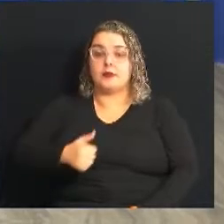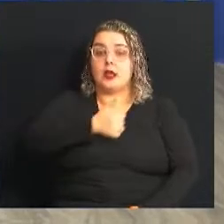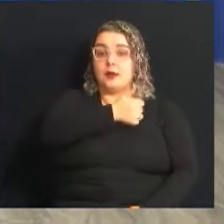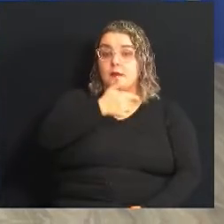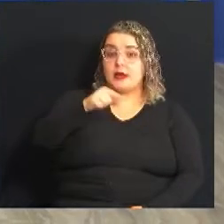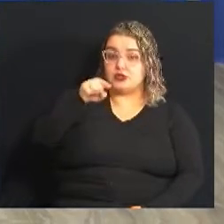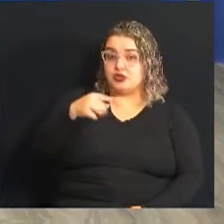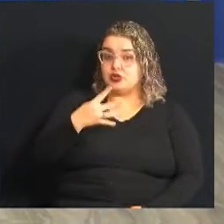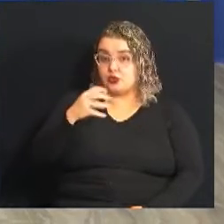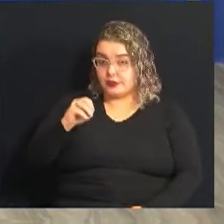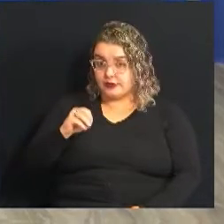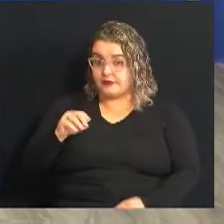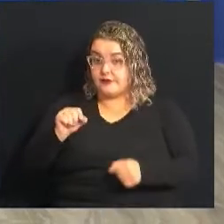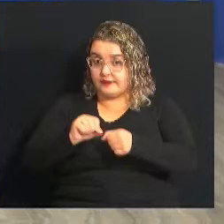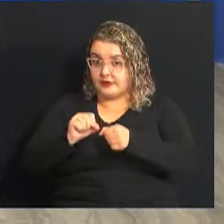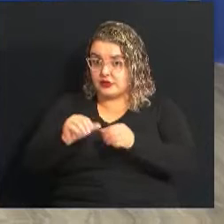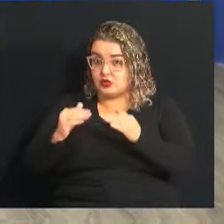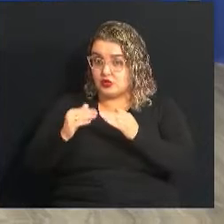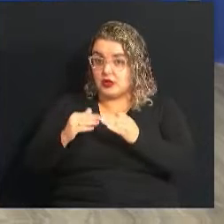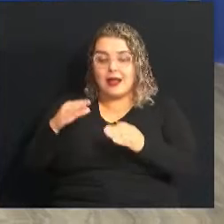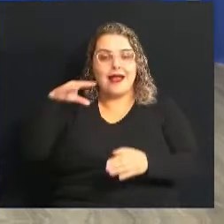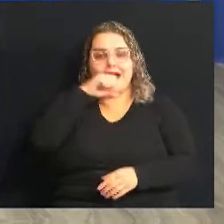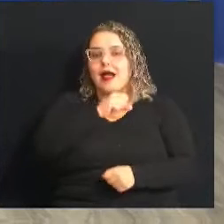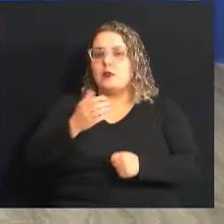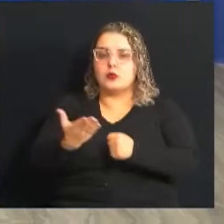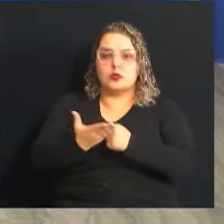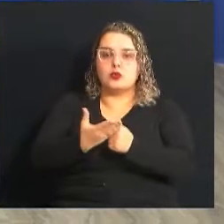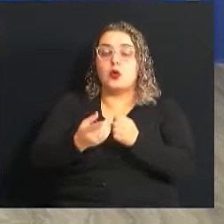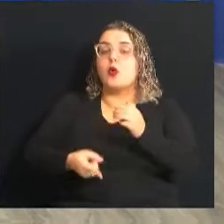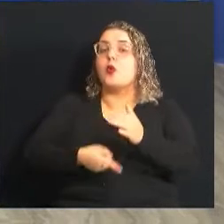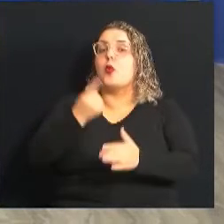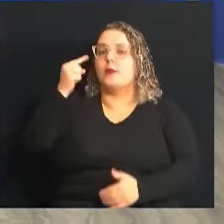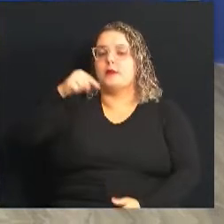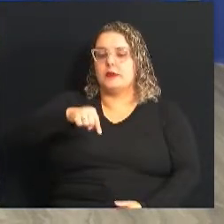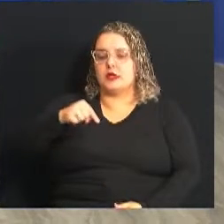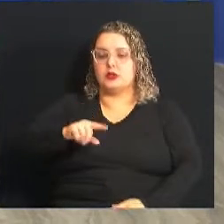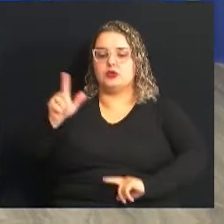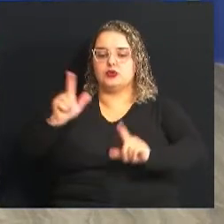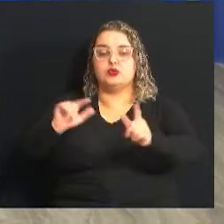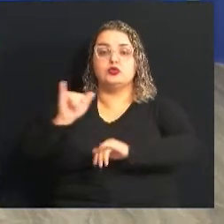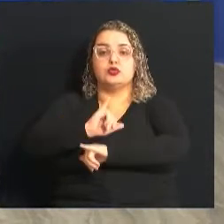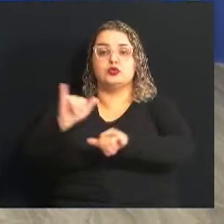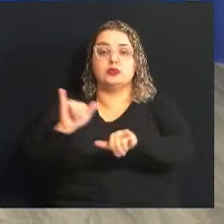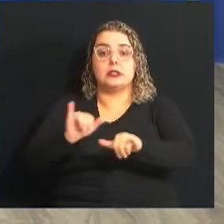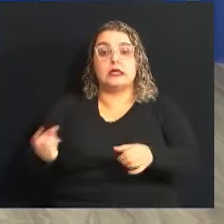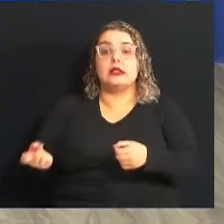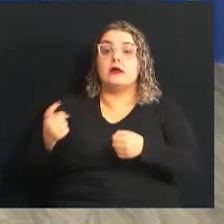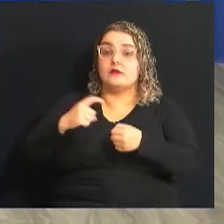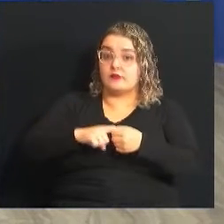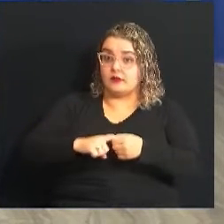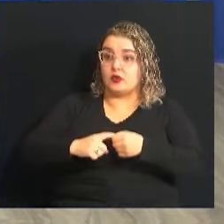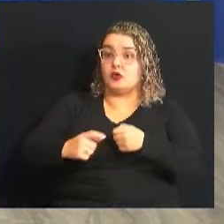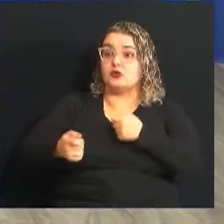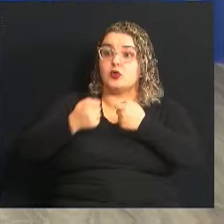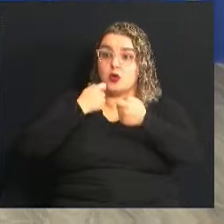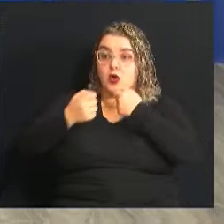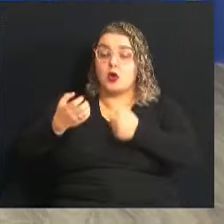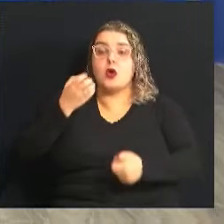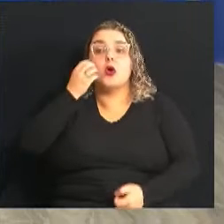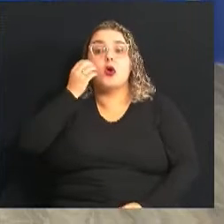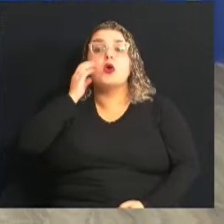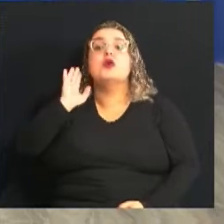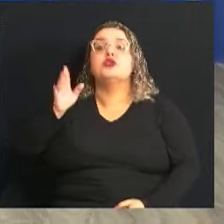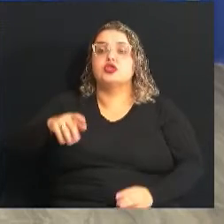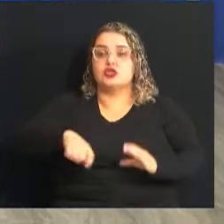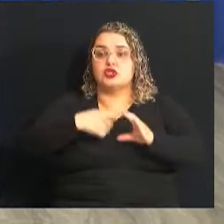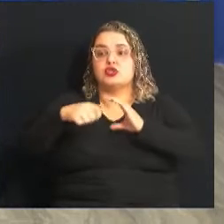12h40, vamos fazer o seguinte, rápido intervalo, o primeiro aqui no nosso telejornal e na volta o repórter André Aranha já está aqui